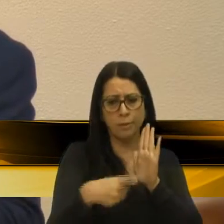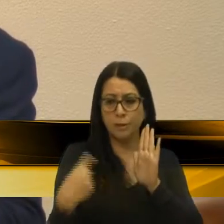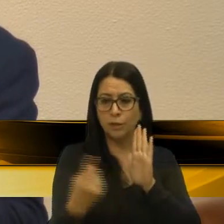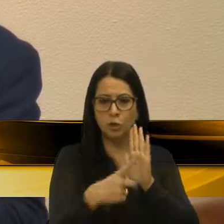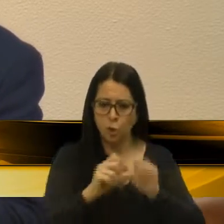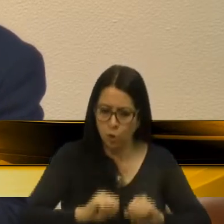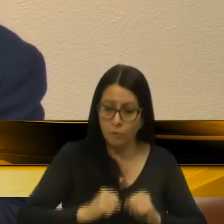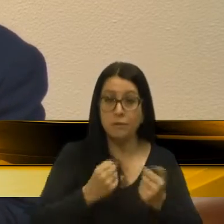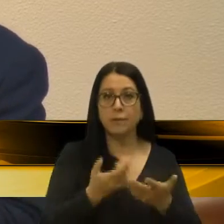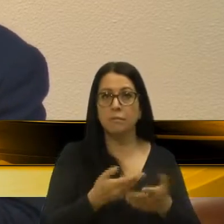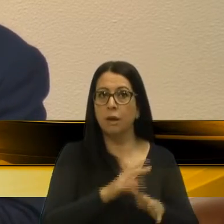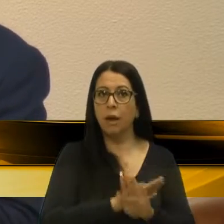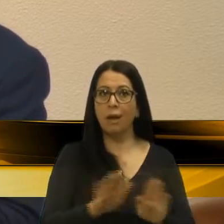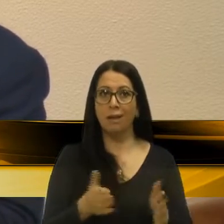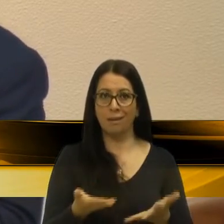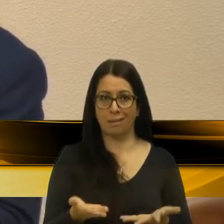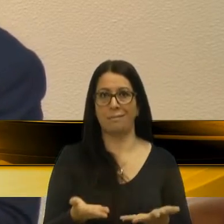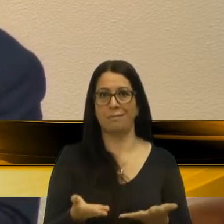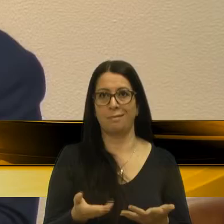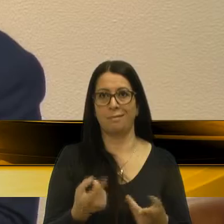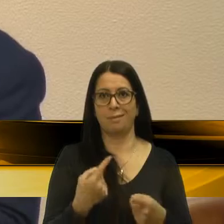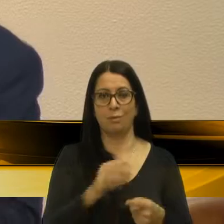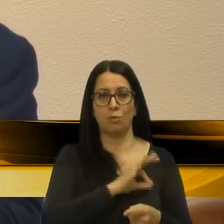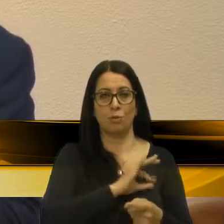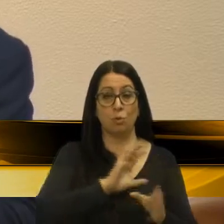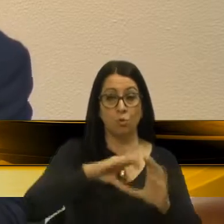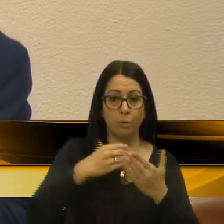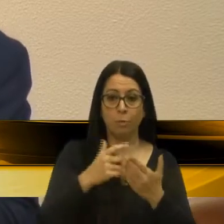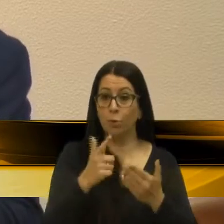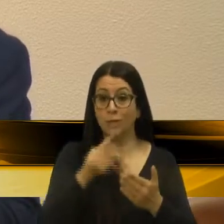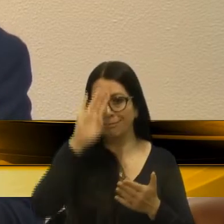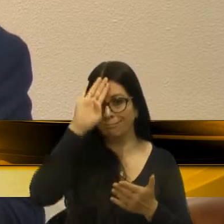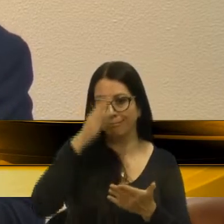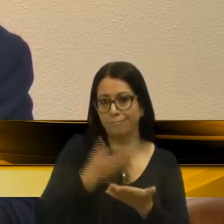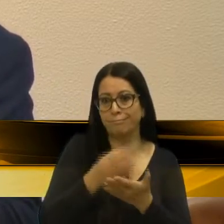defendia. Acaba o policiamento comunitário porque não há convicção